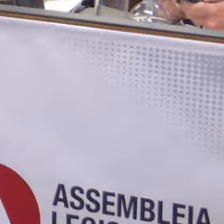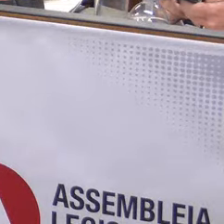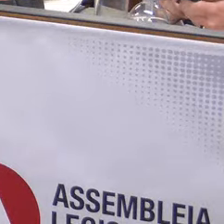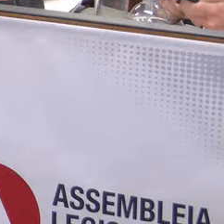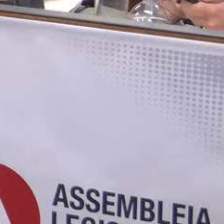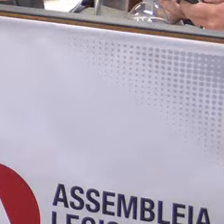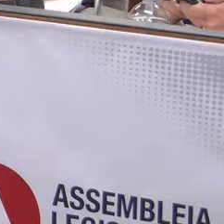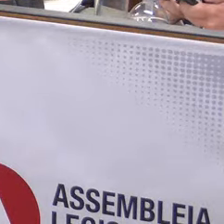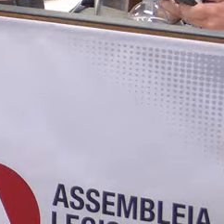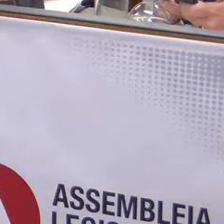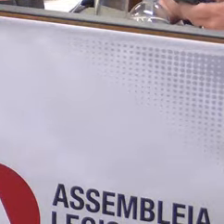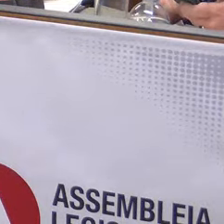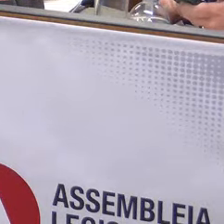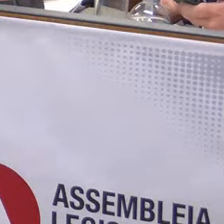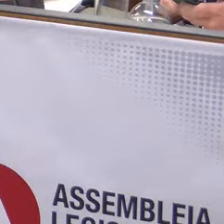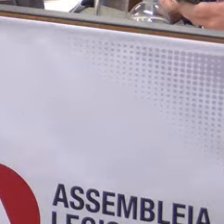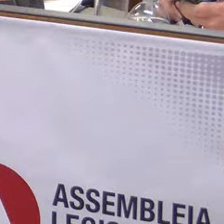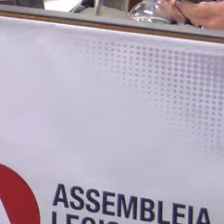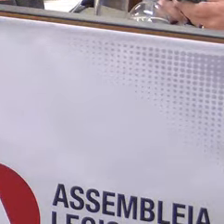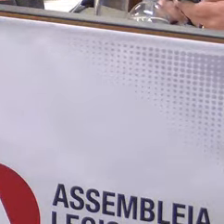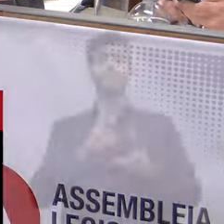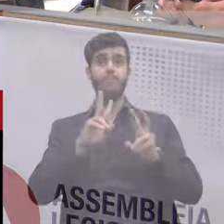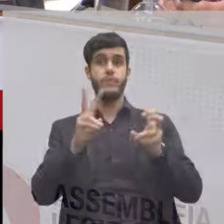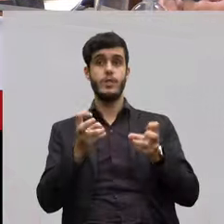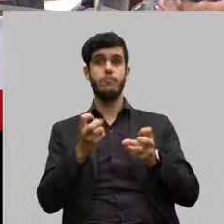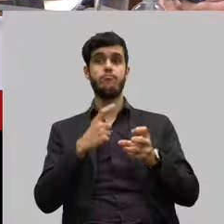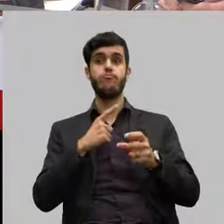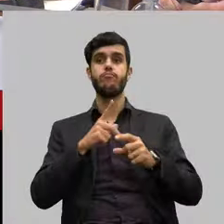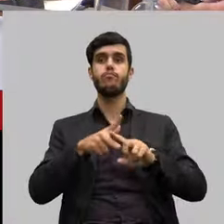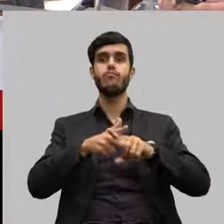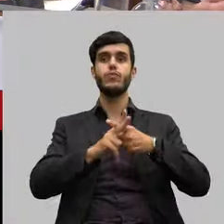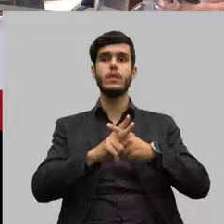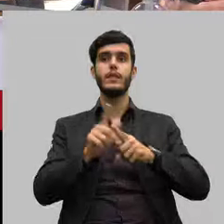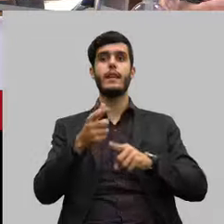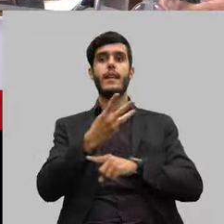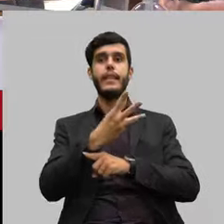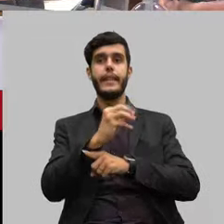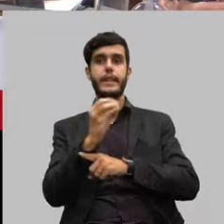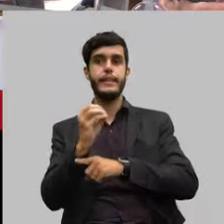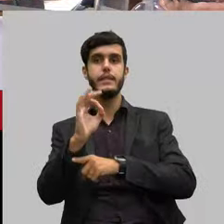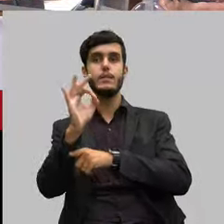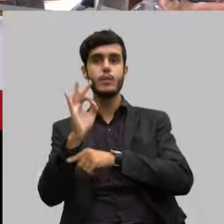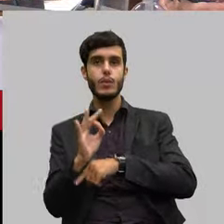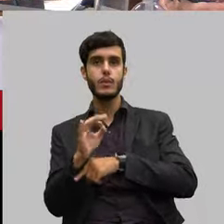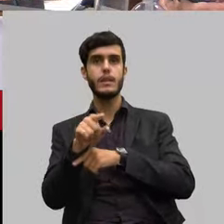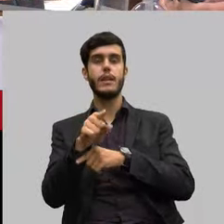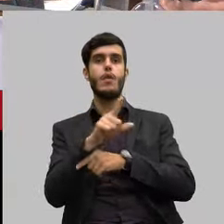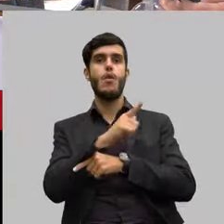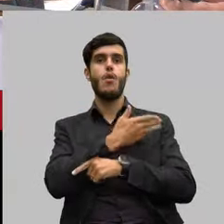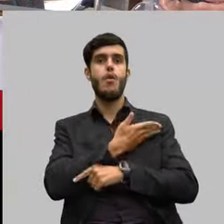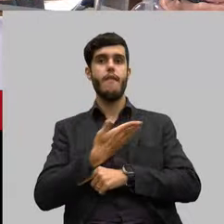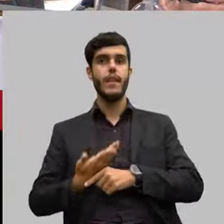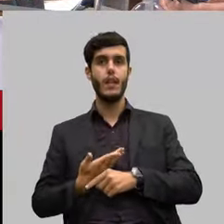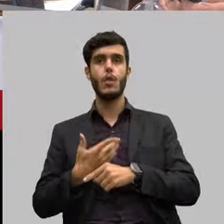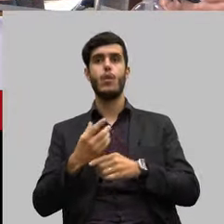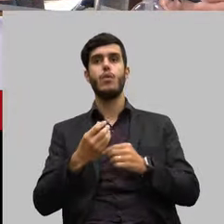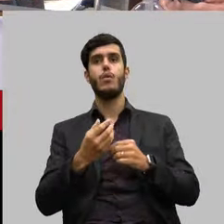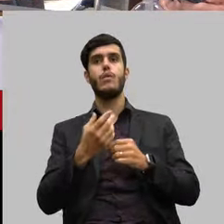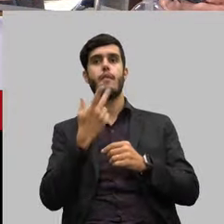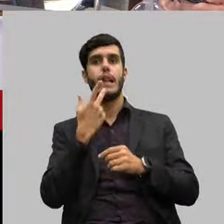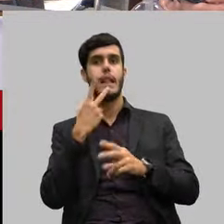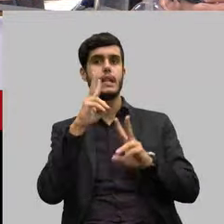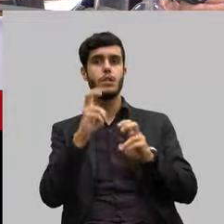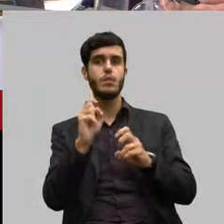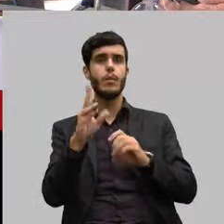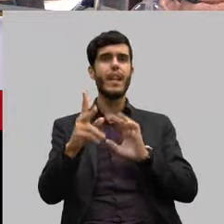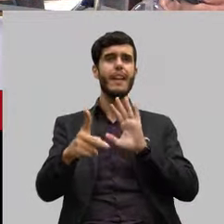assunto eh o reajuste de 300% que o governador se deu eu tô fazendo essa pergunta não é por